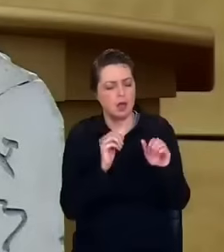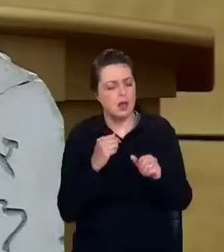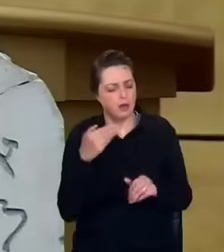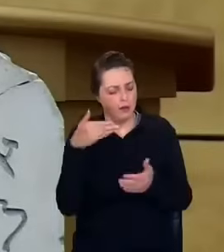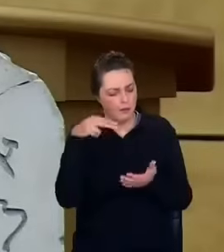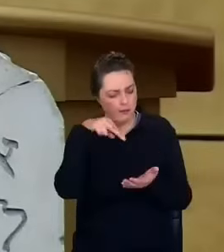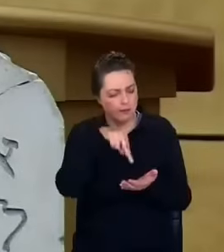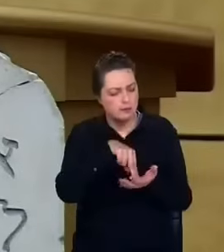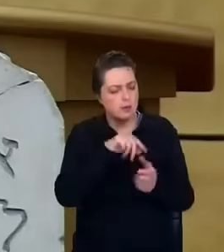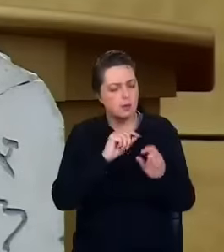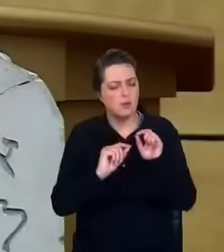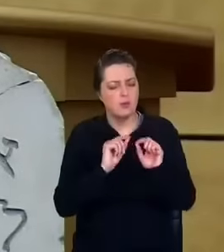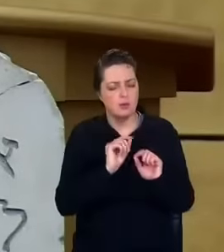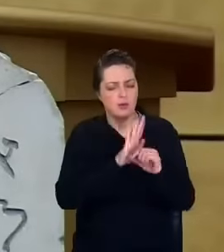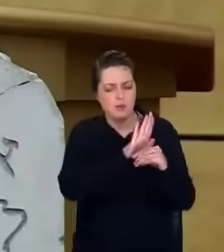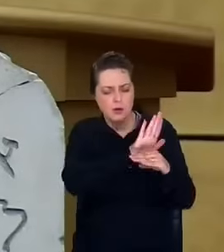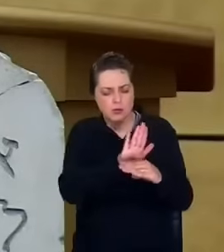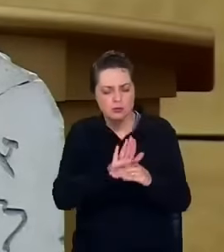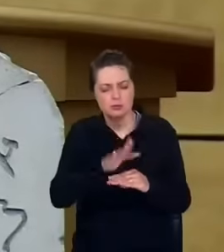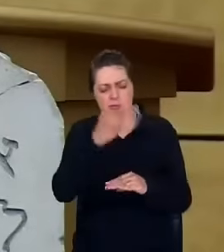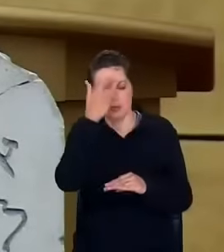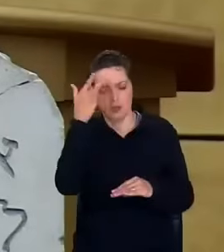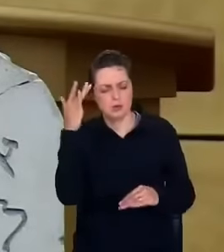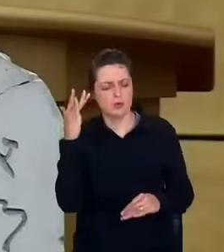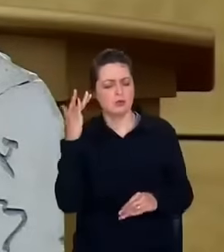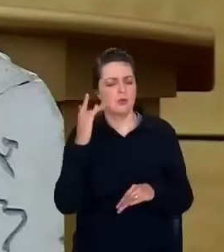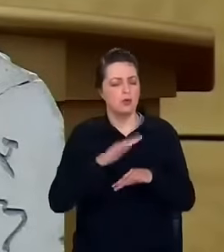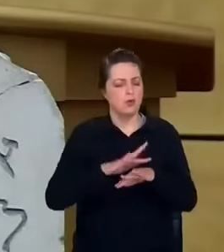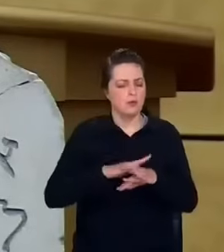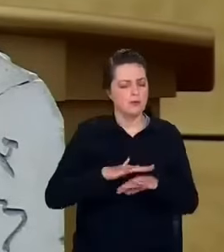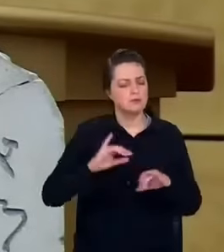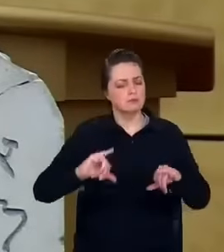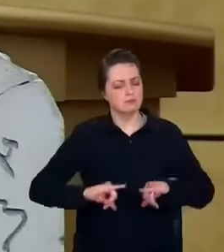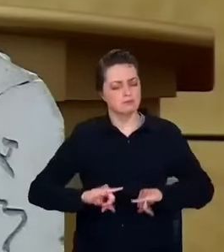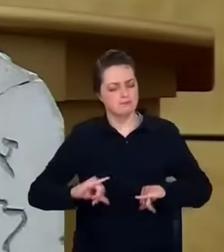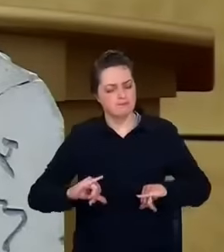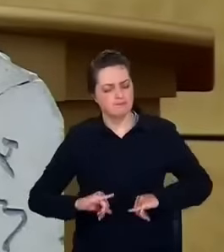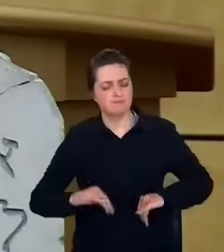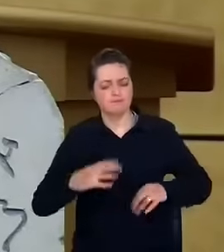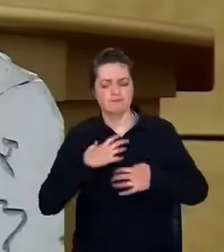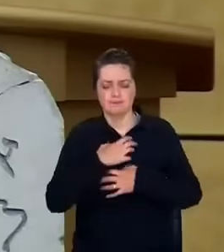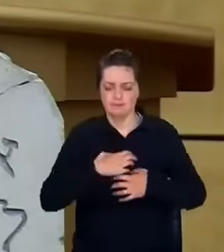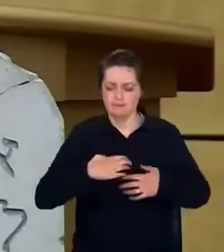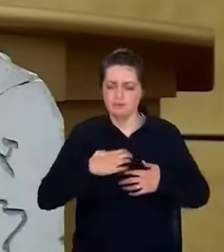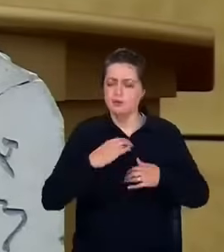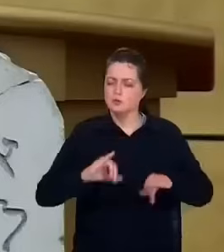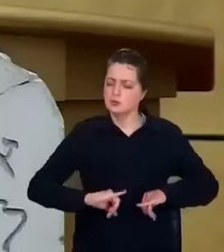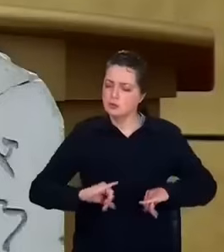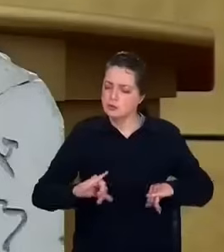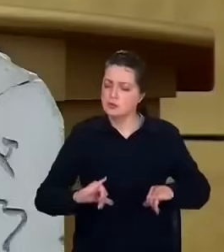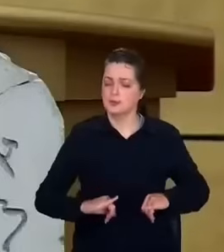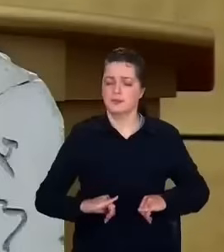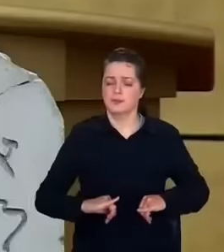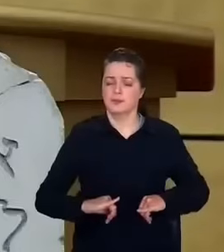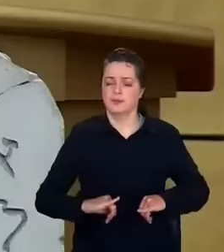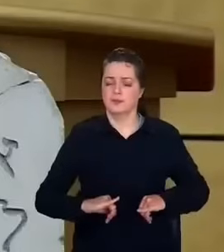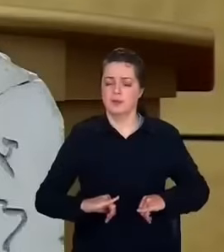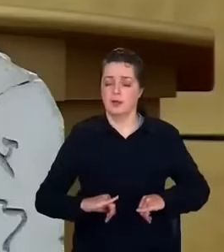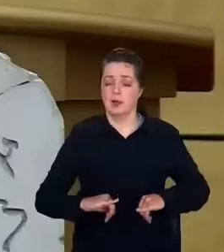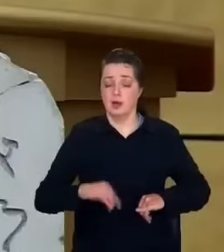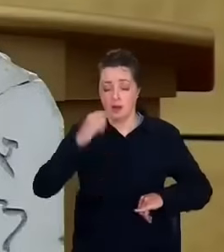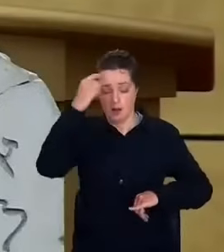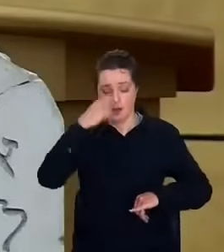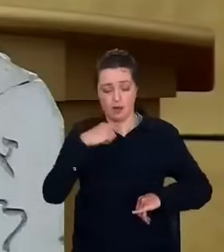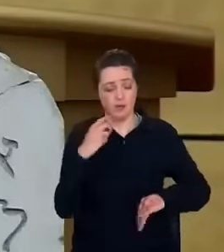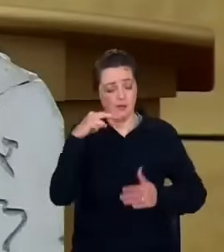os aflitos, os que estão gemendo, eu vim para todos os